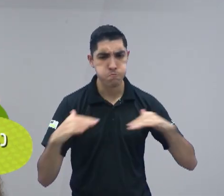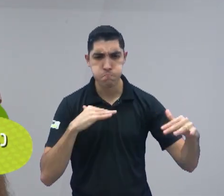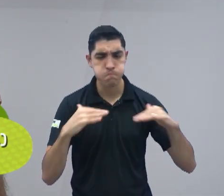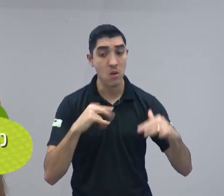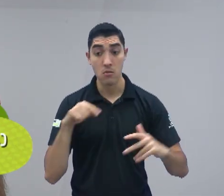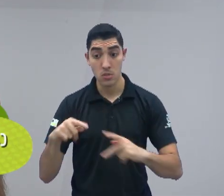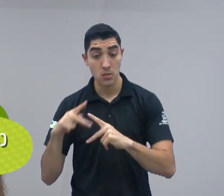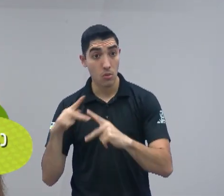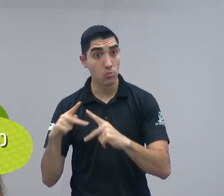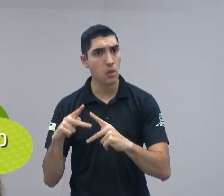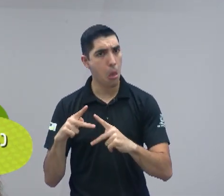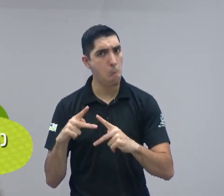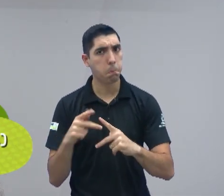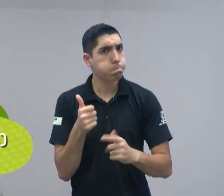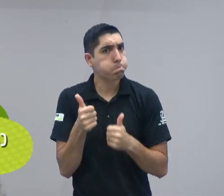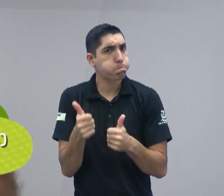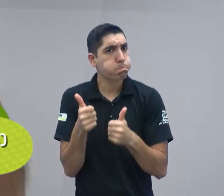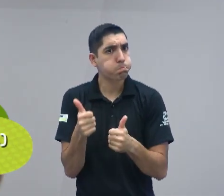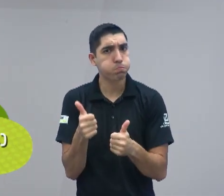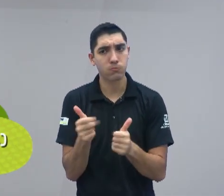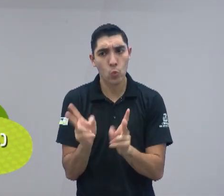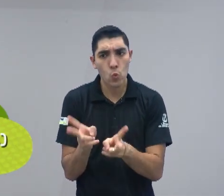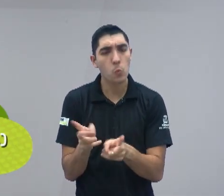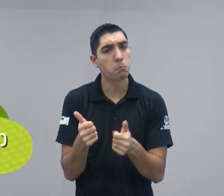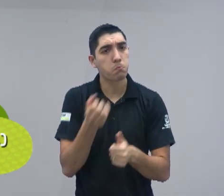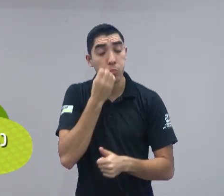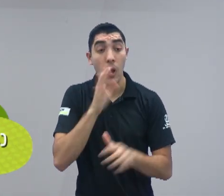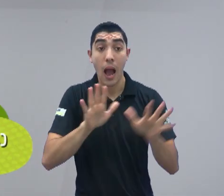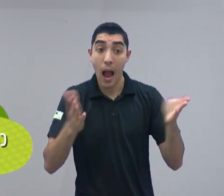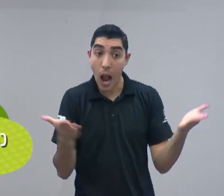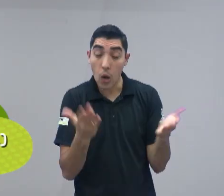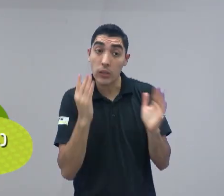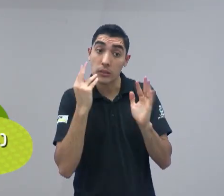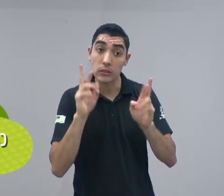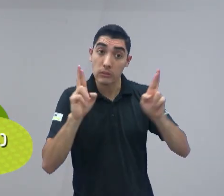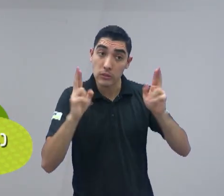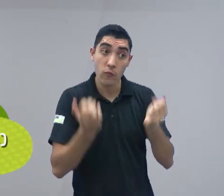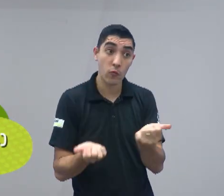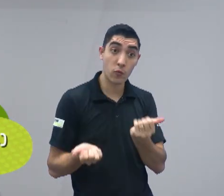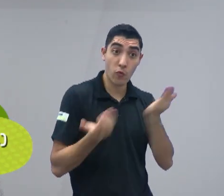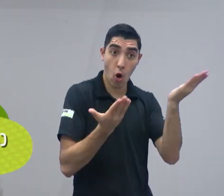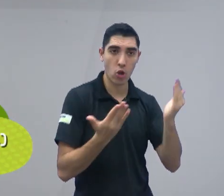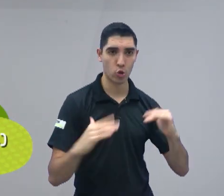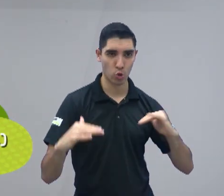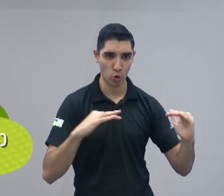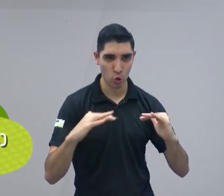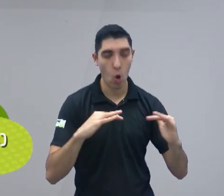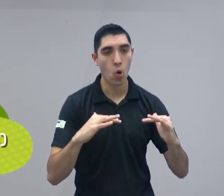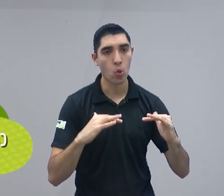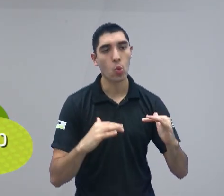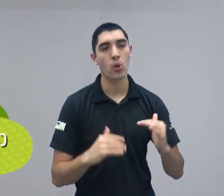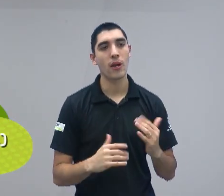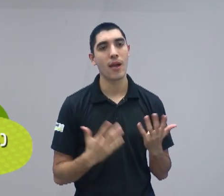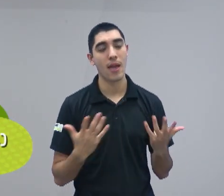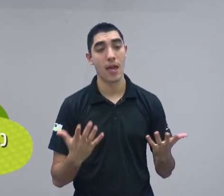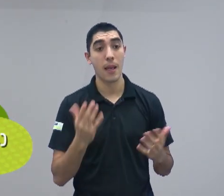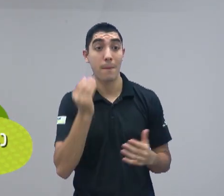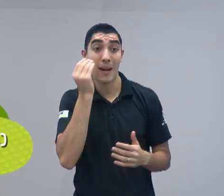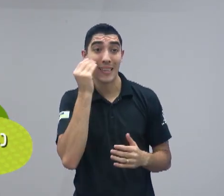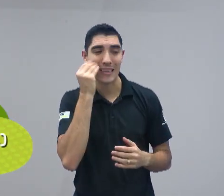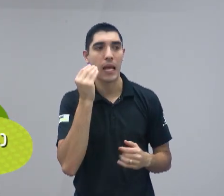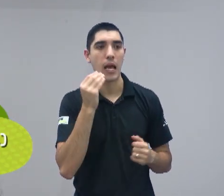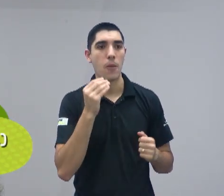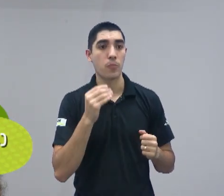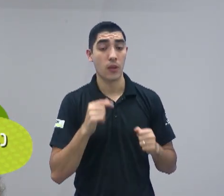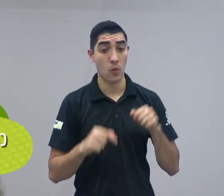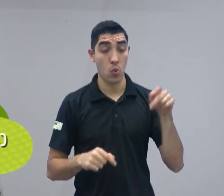se demonstrou muito equilibrado também. Talvez agora, jogando lá em São Paulo, o interesse para poder tentar fechar em 3 jogos para